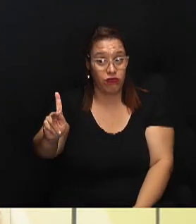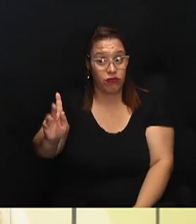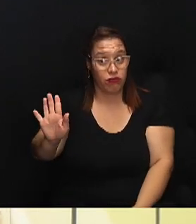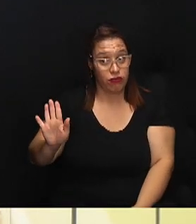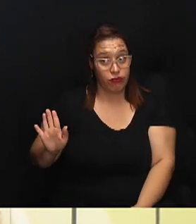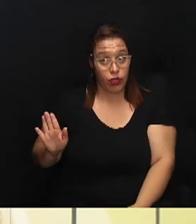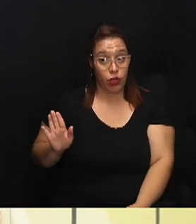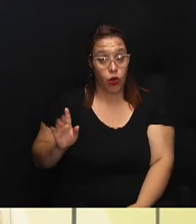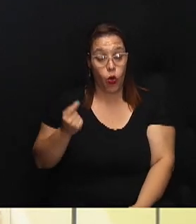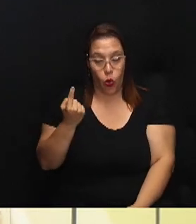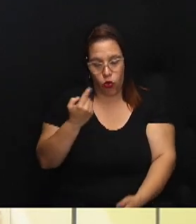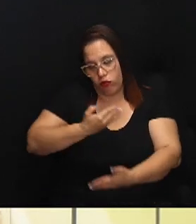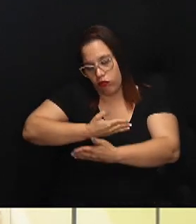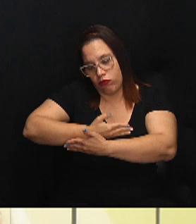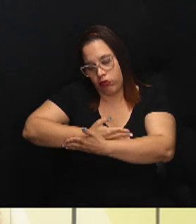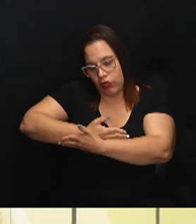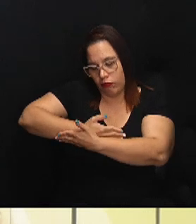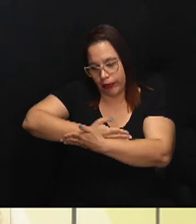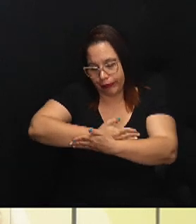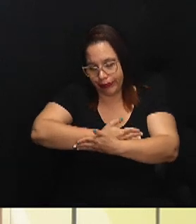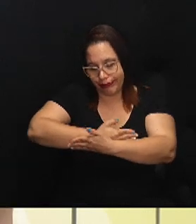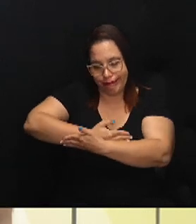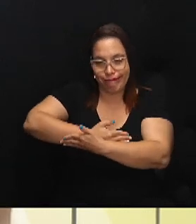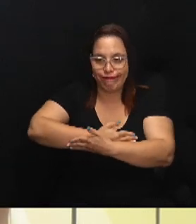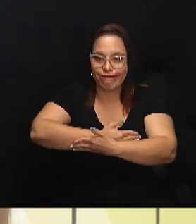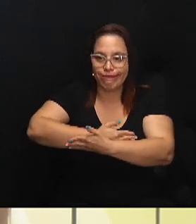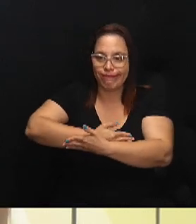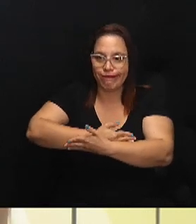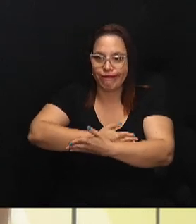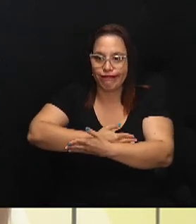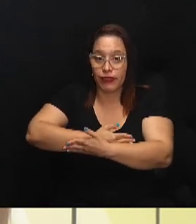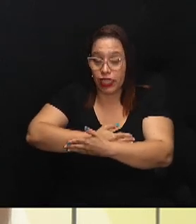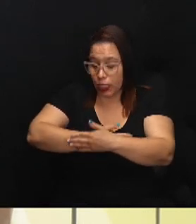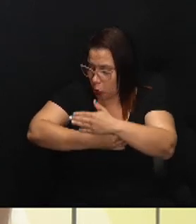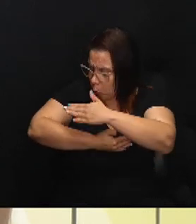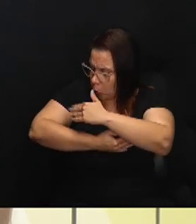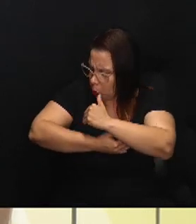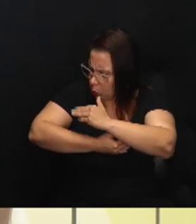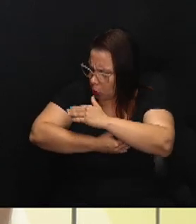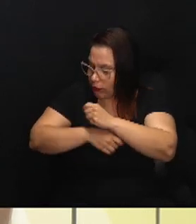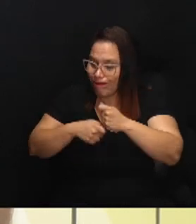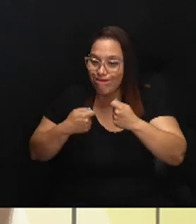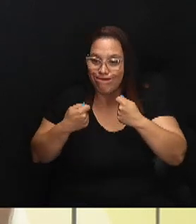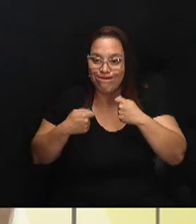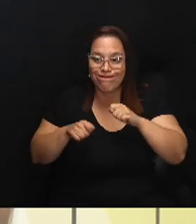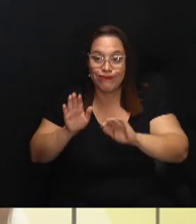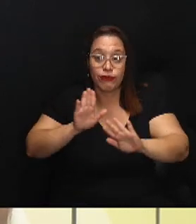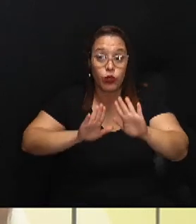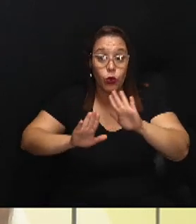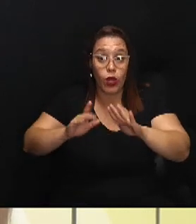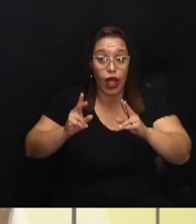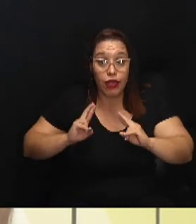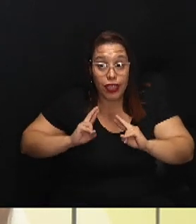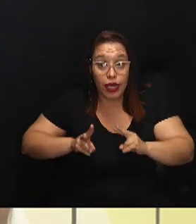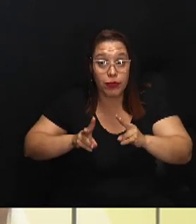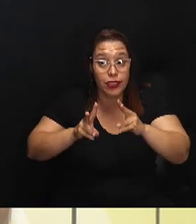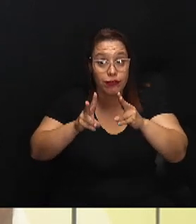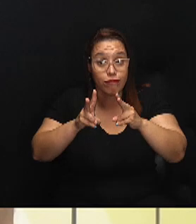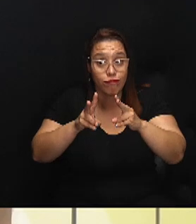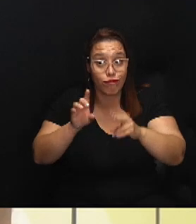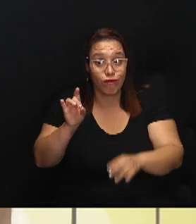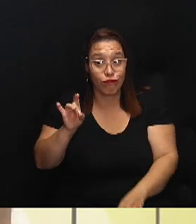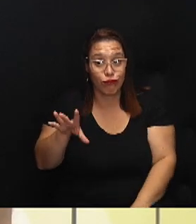Um bebê, né, ele já é uma criatura, né, que já necessita de cuidados intensivos por si só,